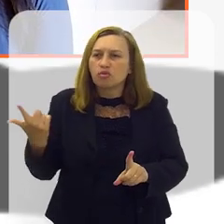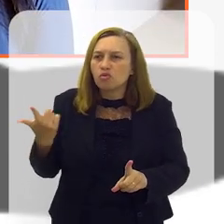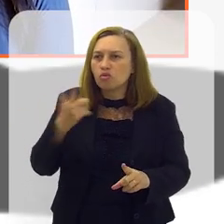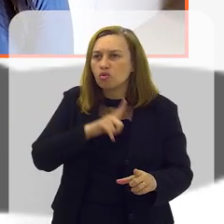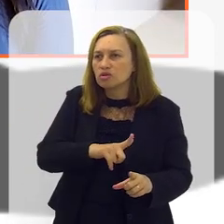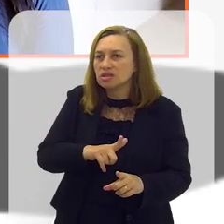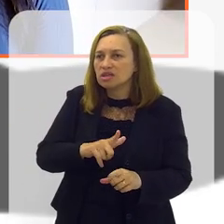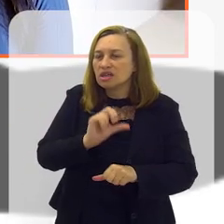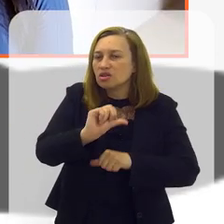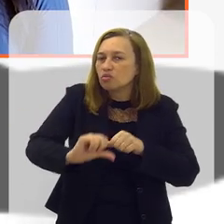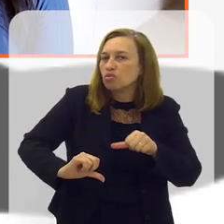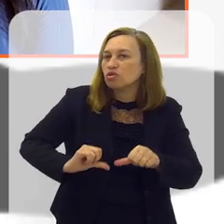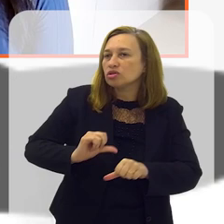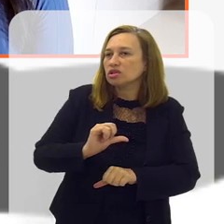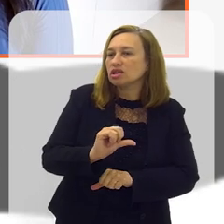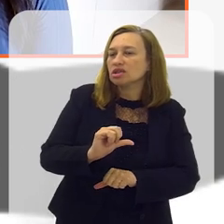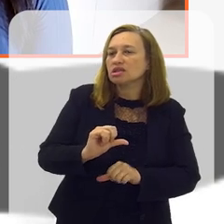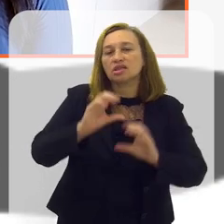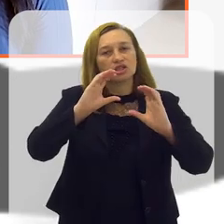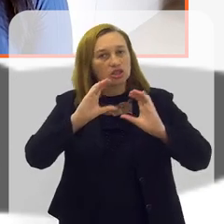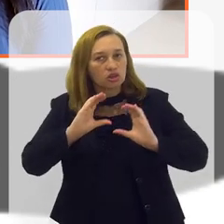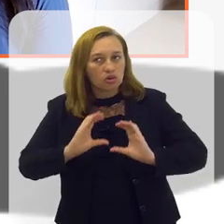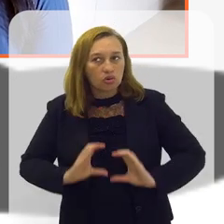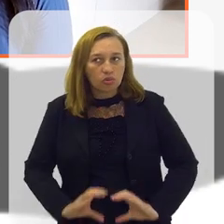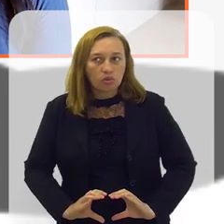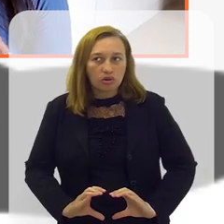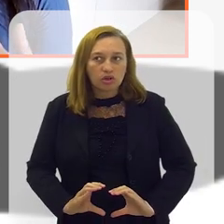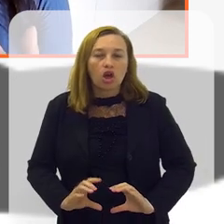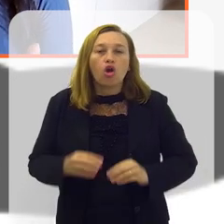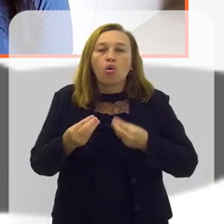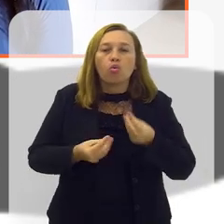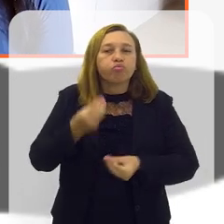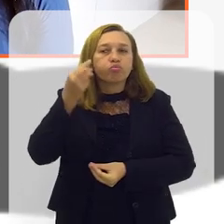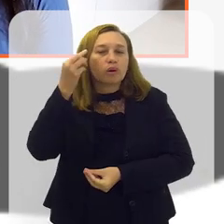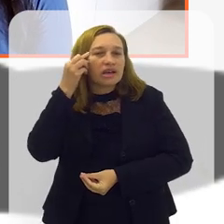alcançando mudanças de comportamento, do